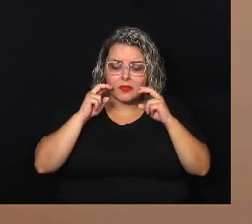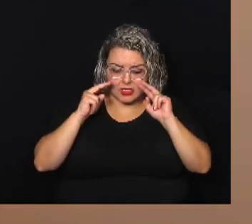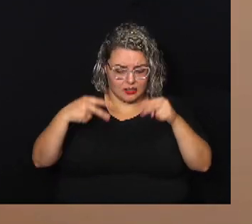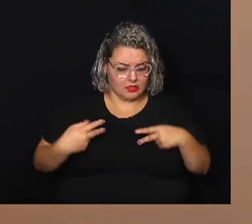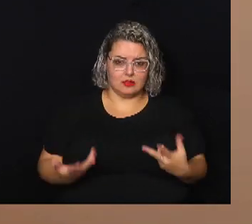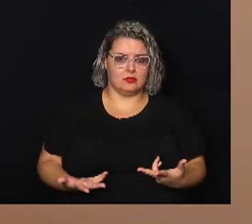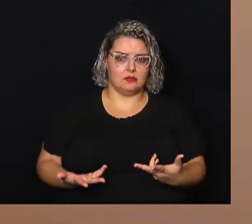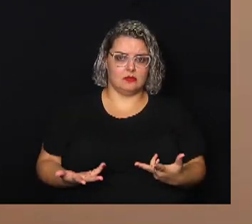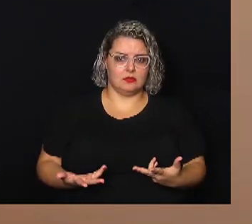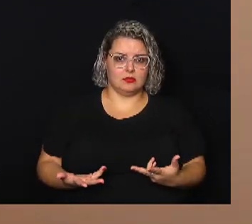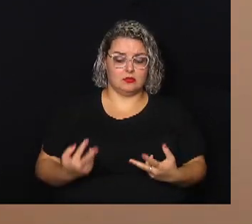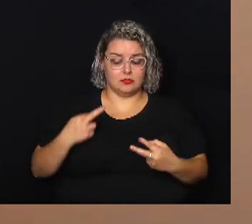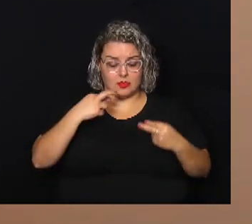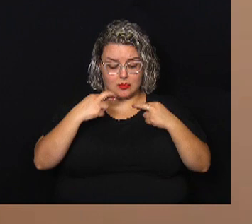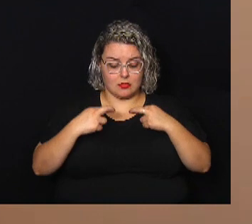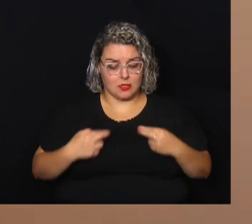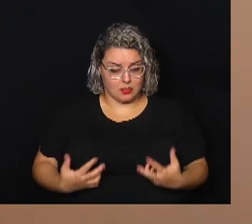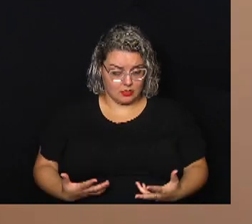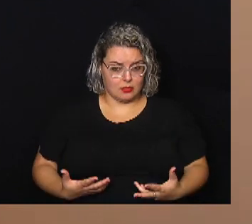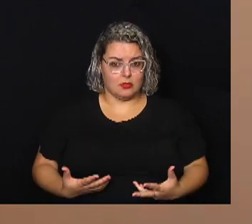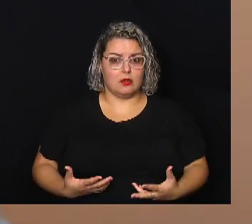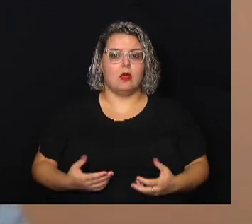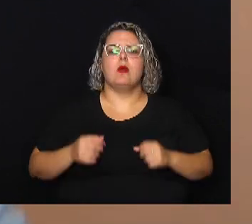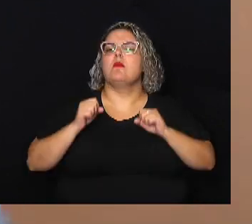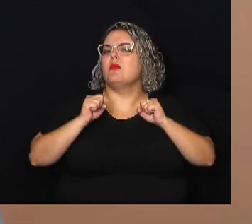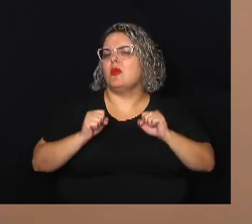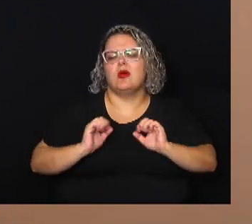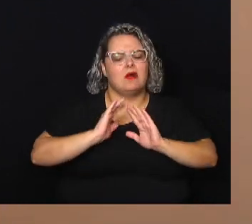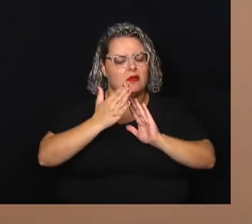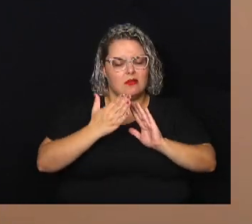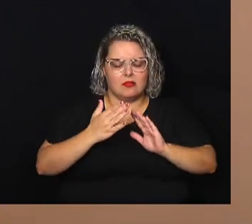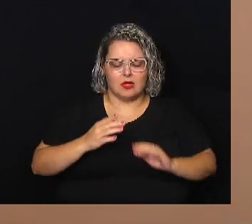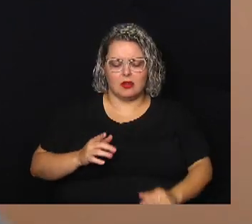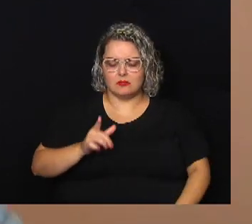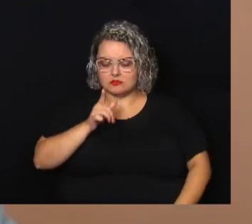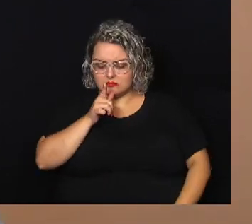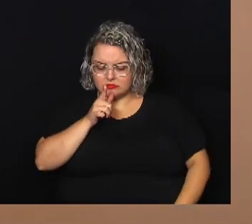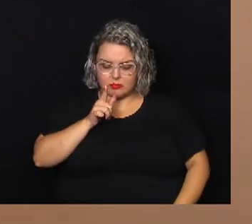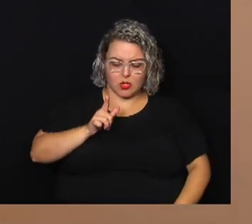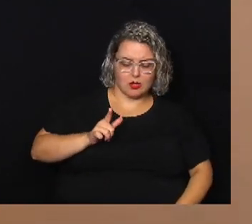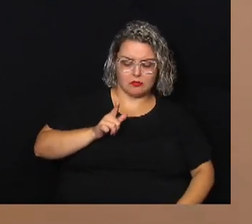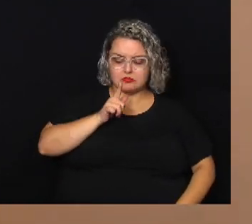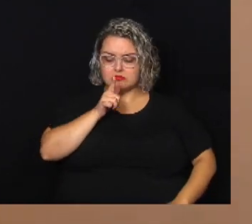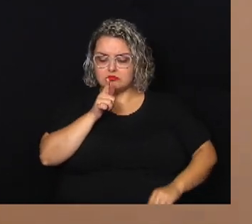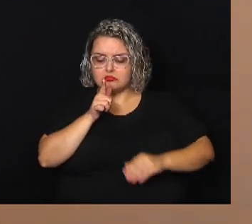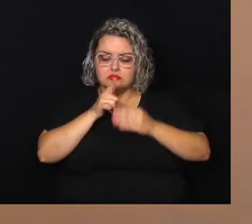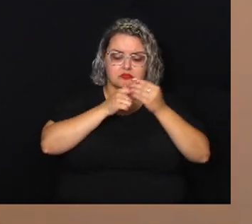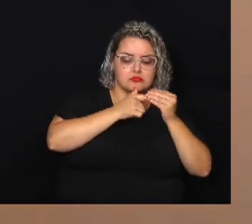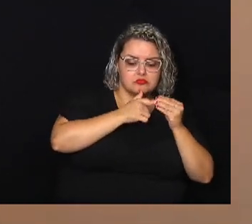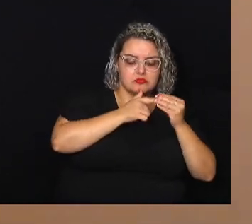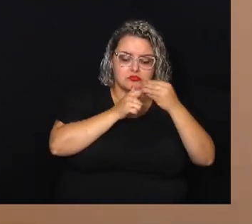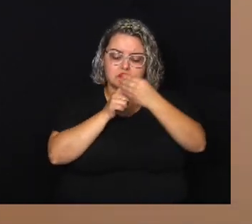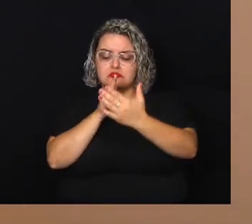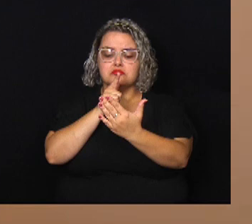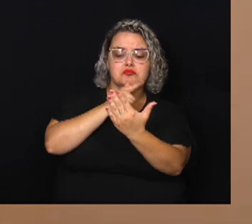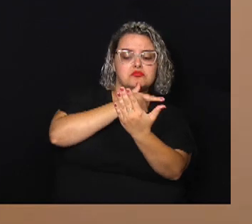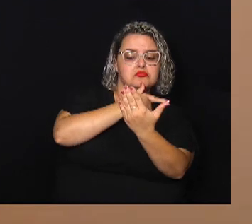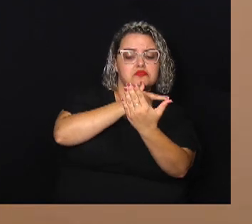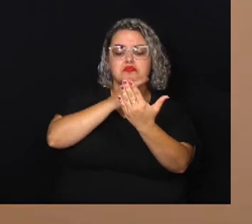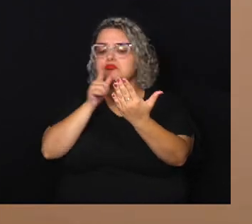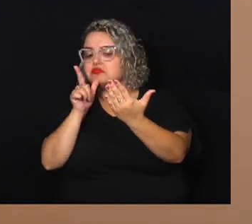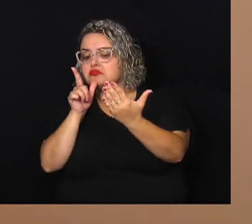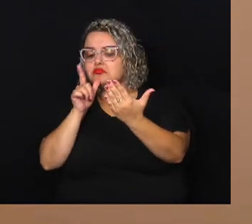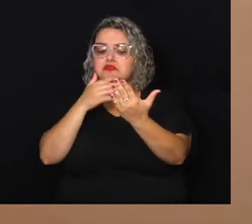de se examinar, pode pegar um espelho, olha, examina, mexe para o lado, mexe para o outro, e qualquer